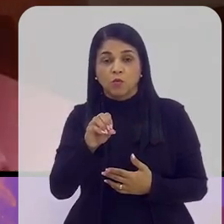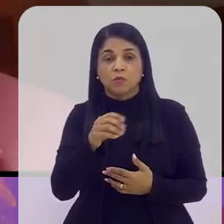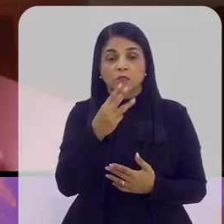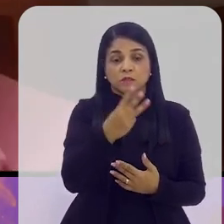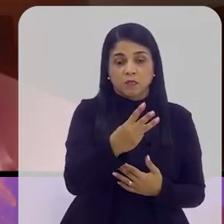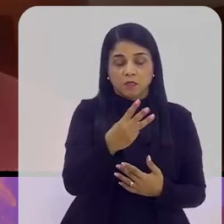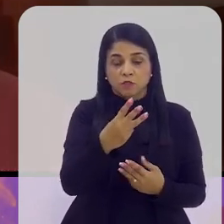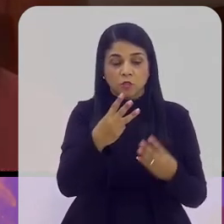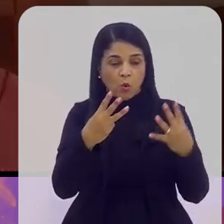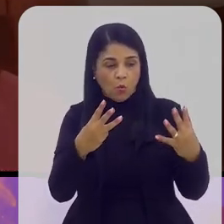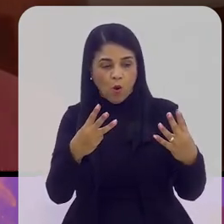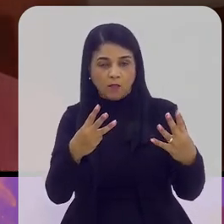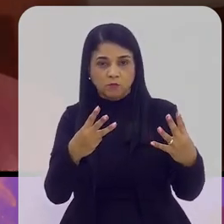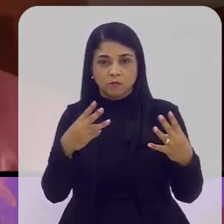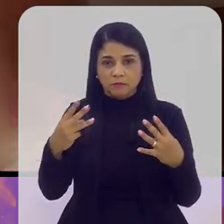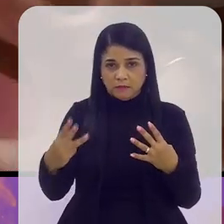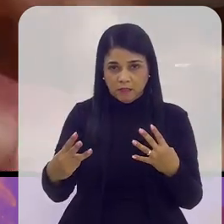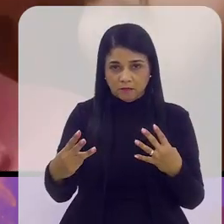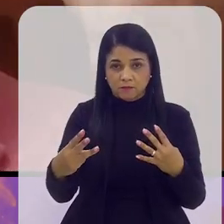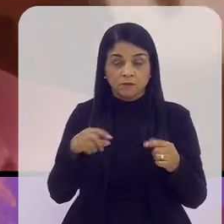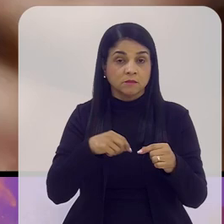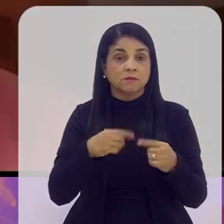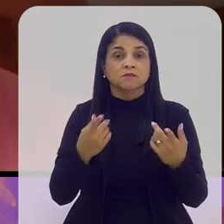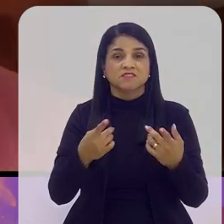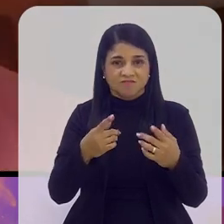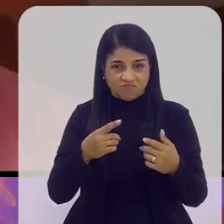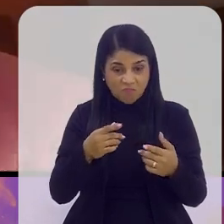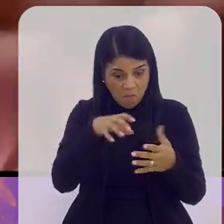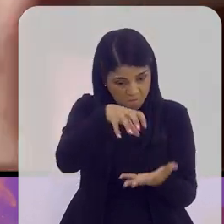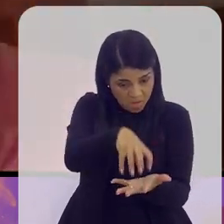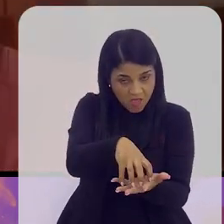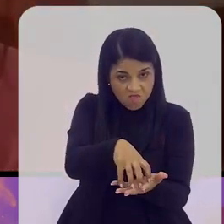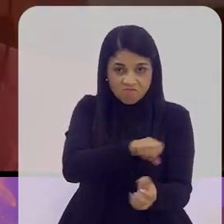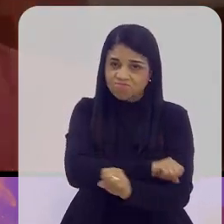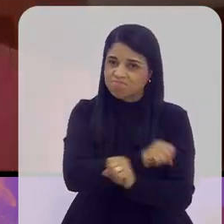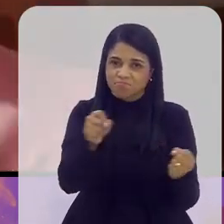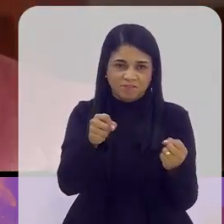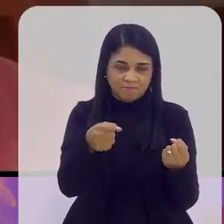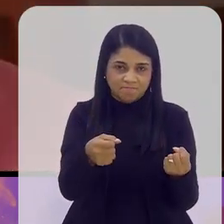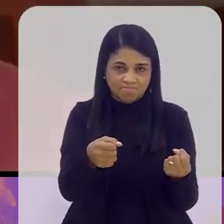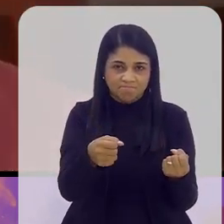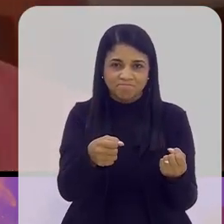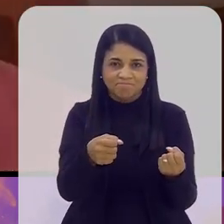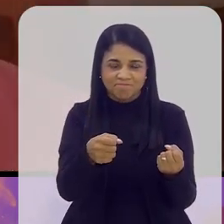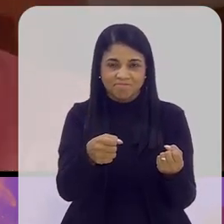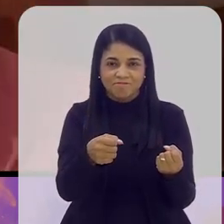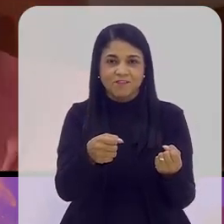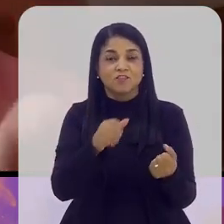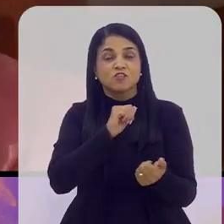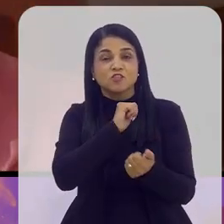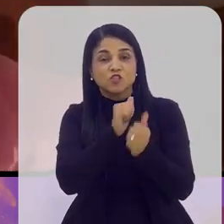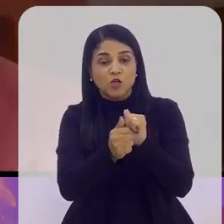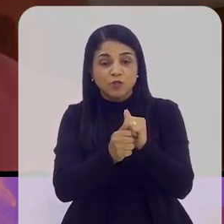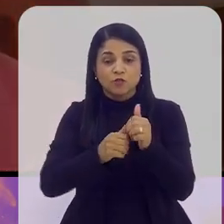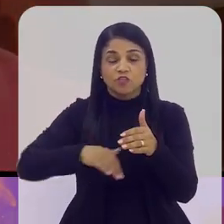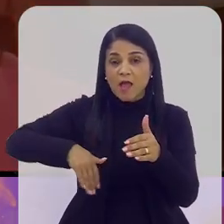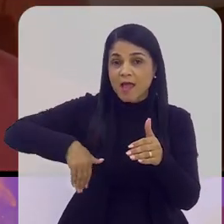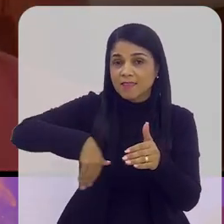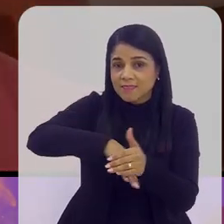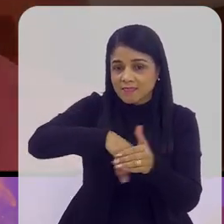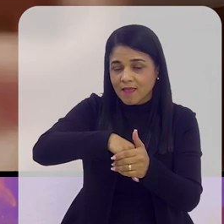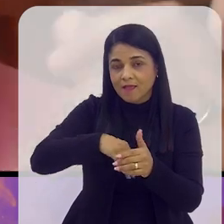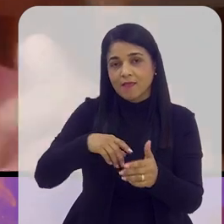Gaúcho joga no 3-4-3. São dois volantes, um deles é gringo. Você vai botar meia para jogar? Não vai poder para jogar. São só jogadores